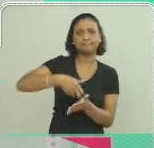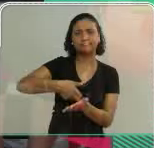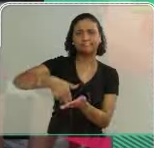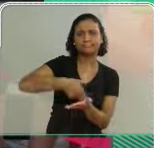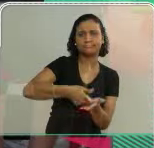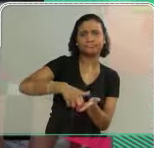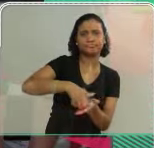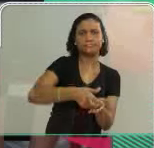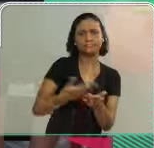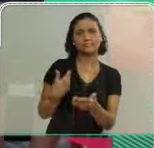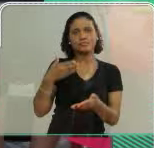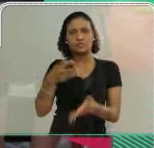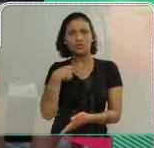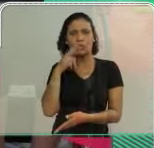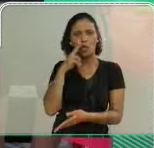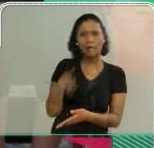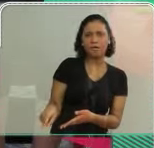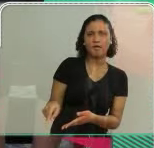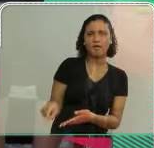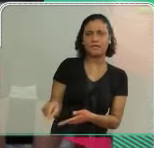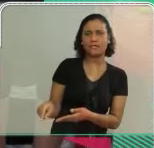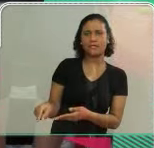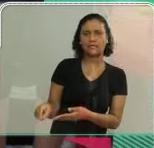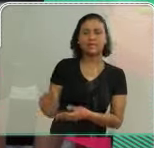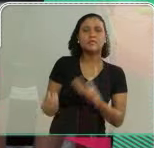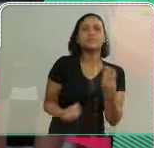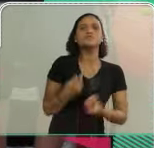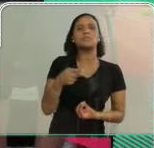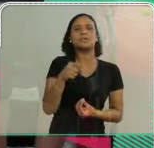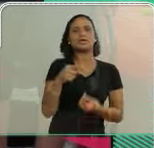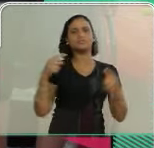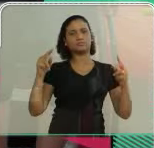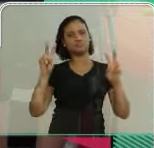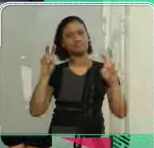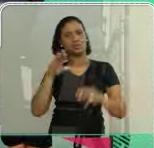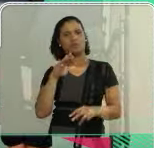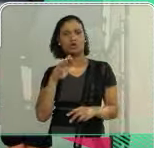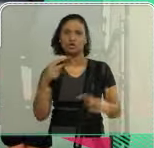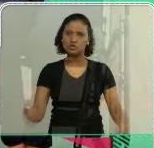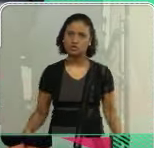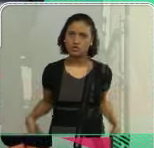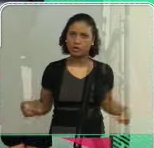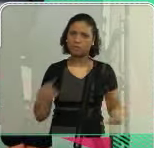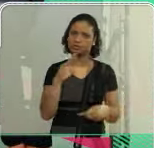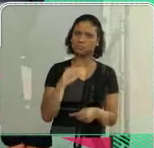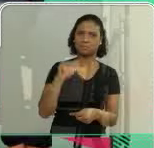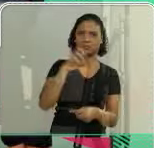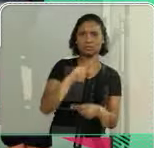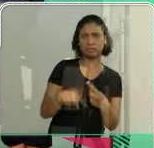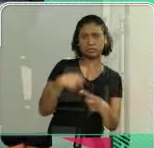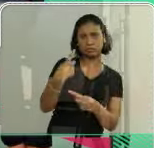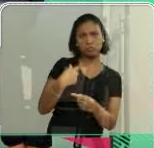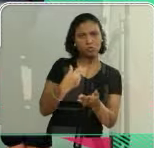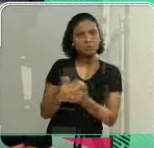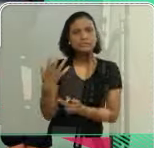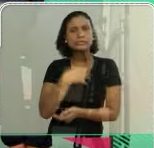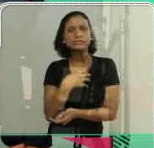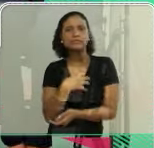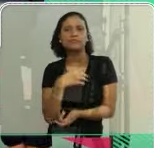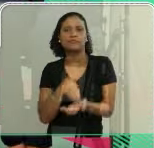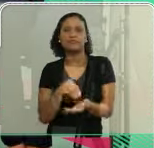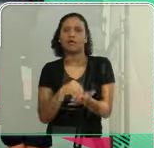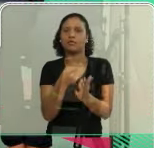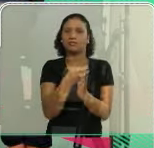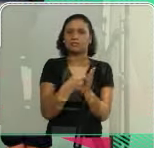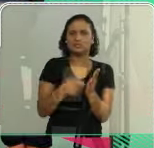cruzava o olhar. Então era rodas de mamãe. E aí depois, quando eu comecei a sentir essa falta, que o texto tinha que ter outras histórias, a gente foi trocando e